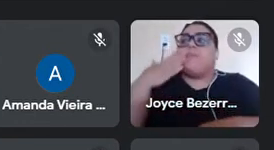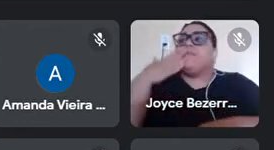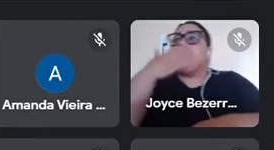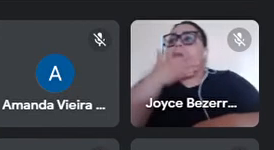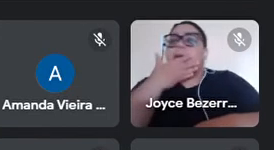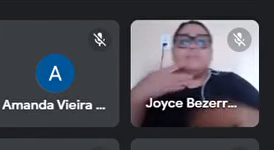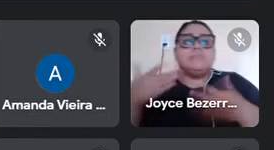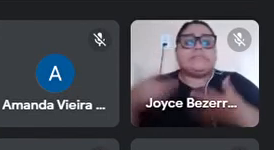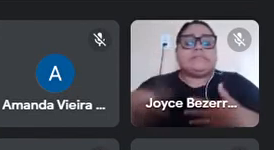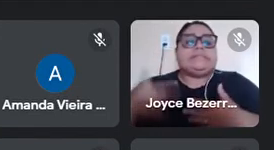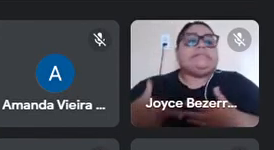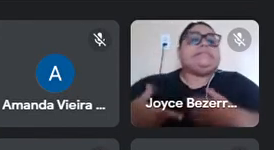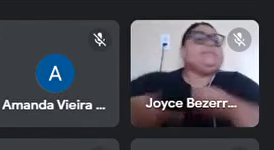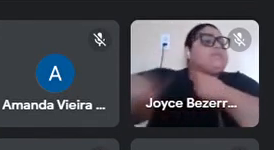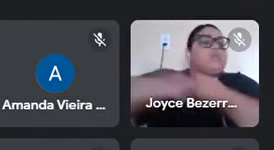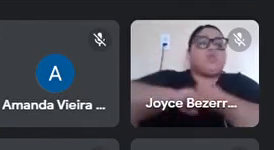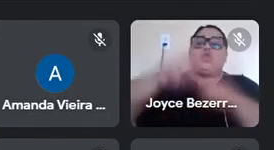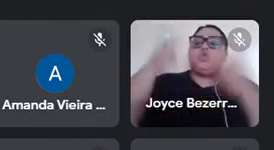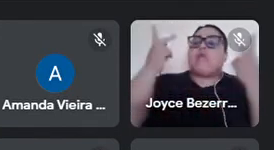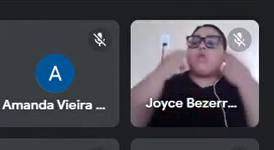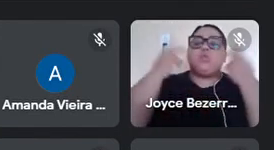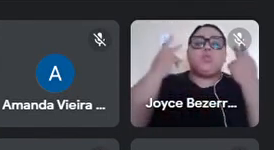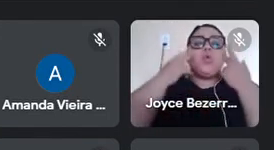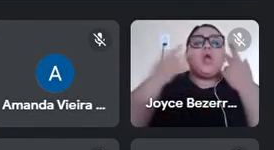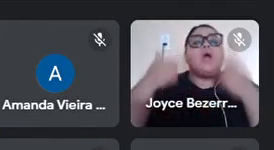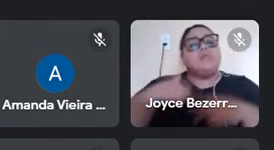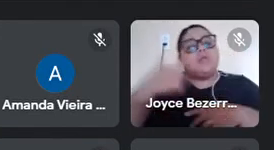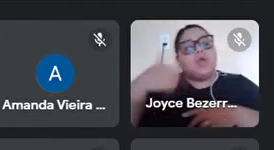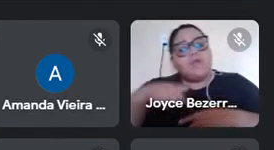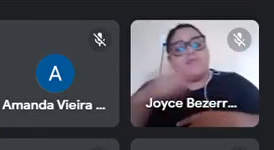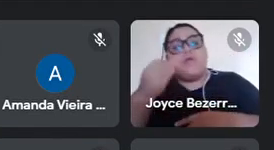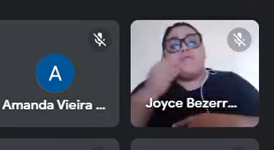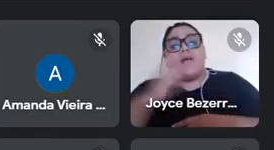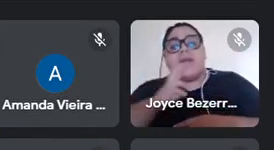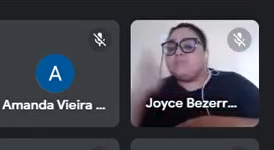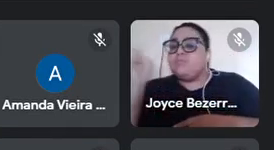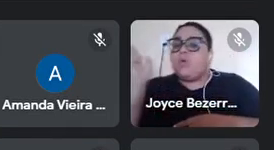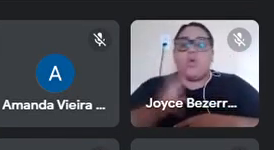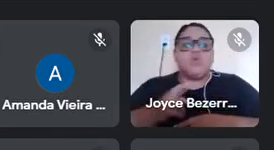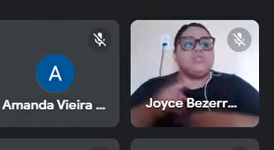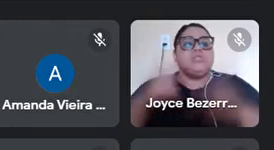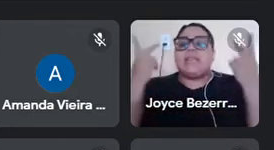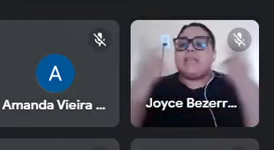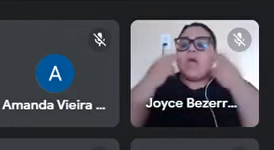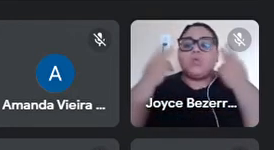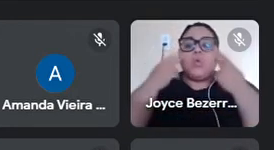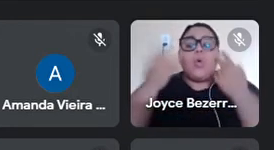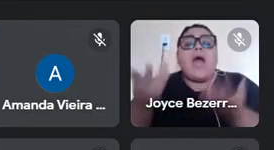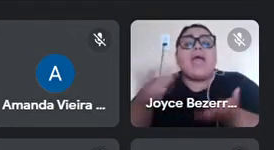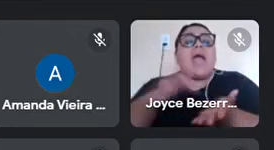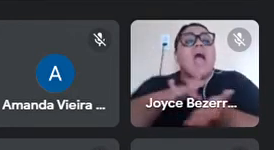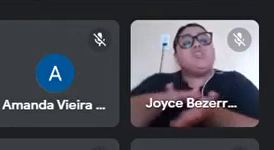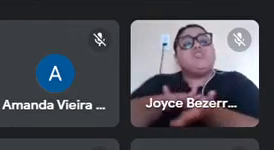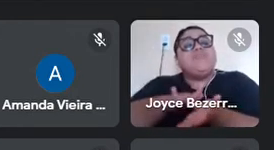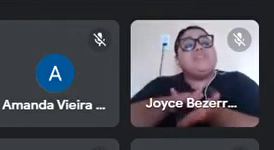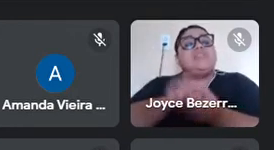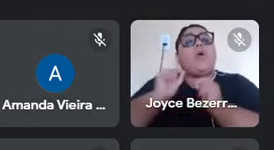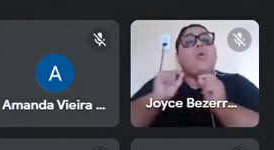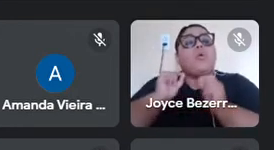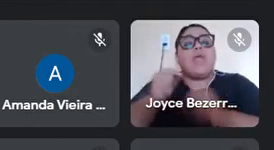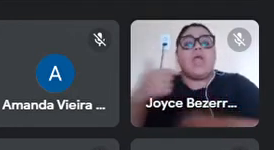me contaminei naturalmente e vou induzir a minha resposta imune naturalmente. A artificial é só porque